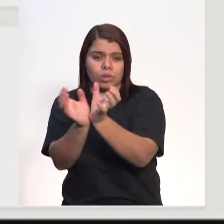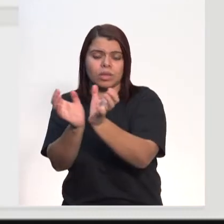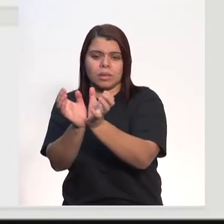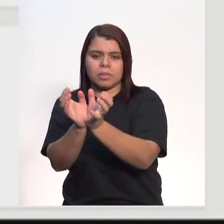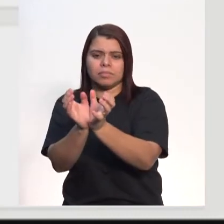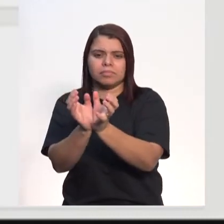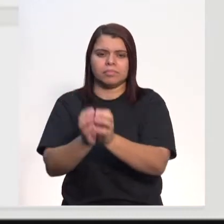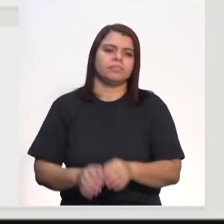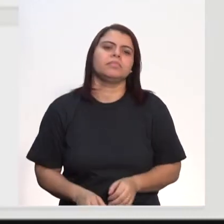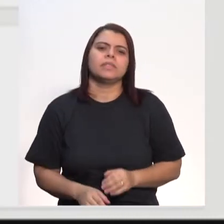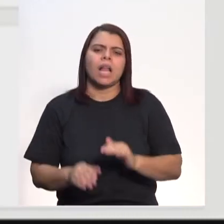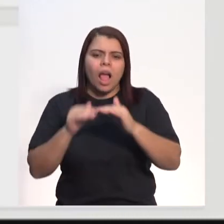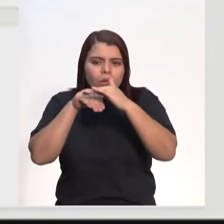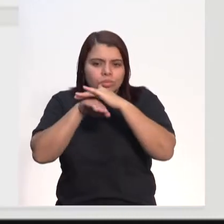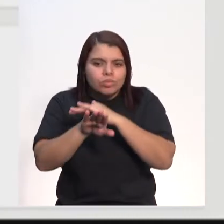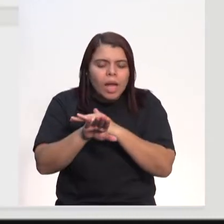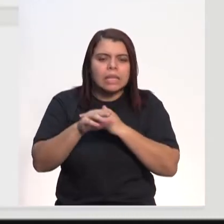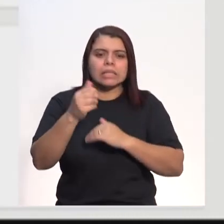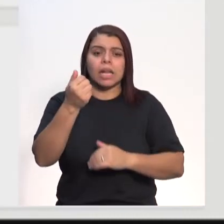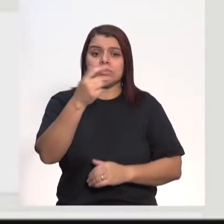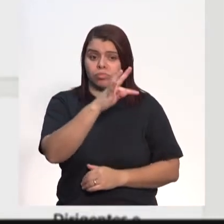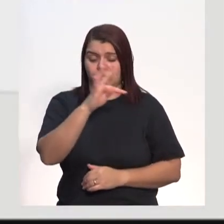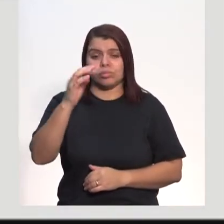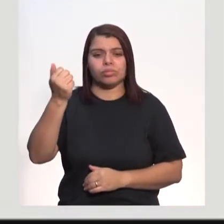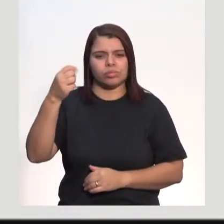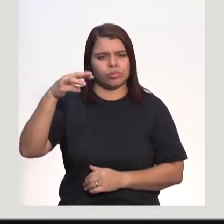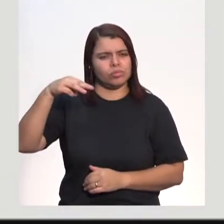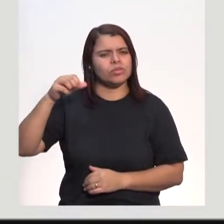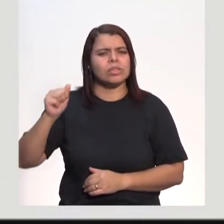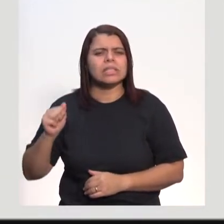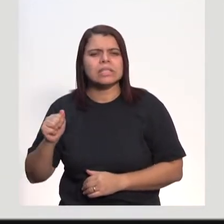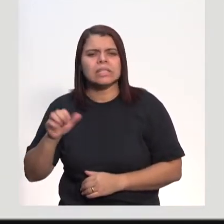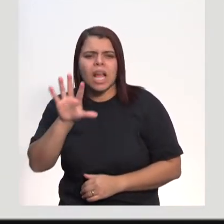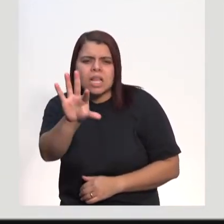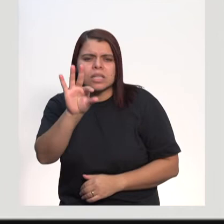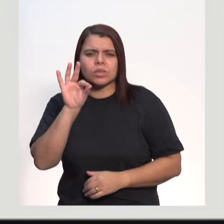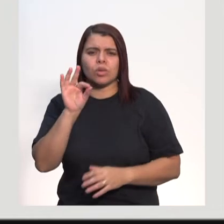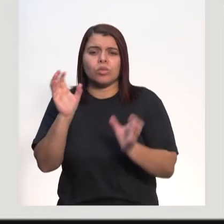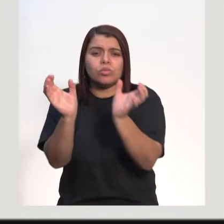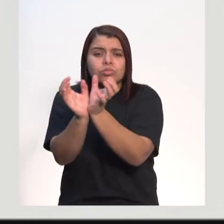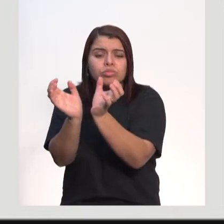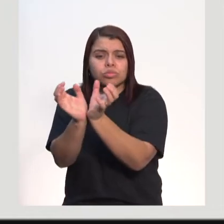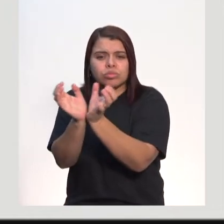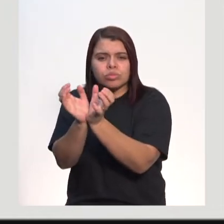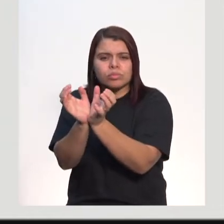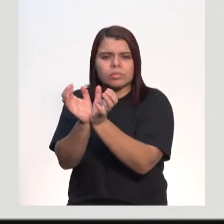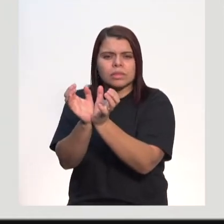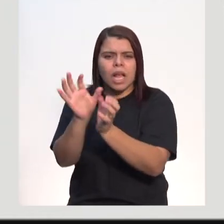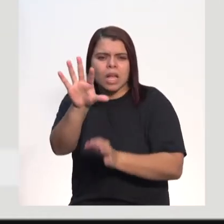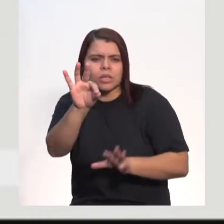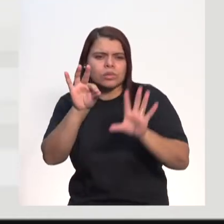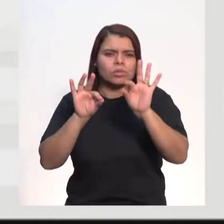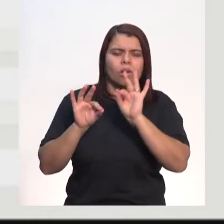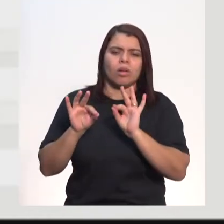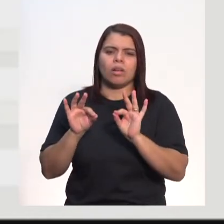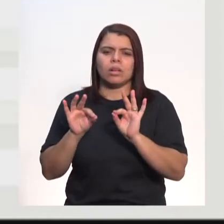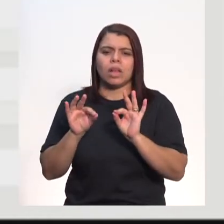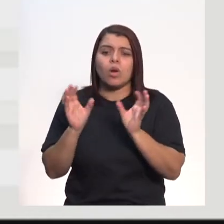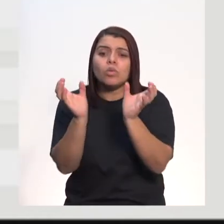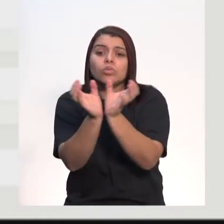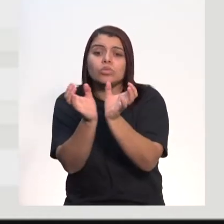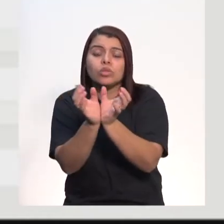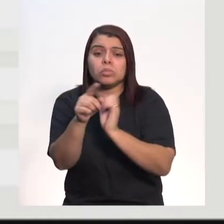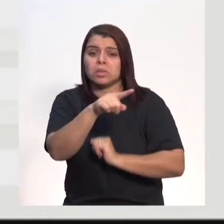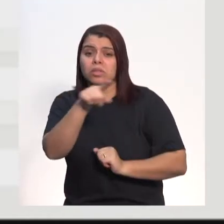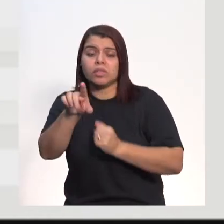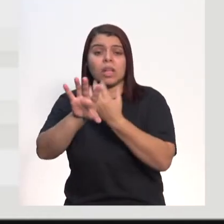Abra o Teams, selecione Equipes, selecione a equipe que você quer fazer a videochamada